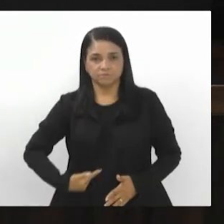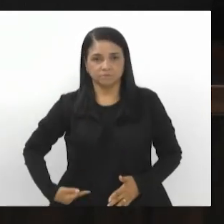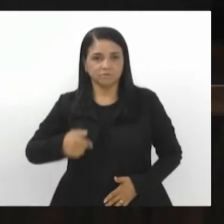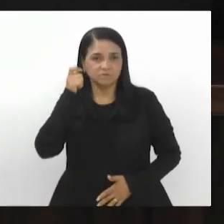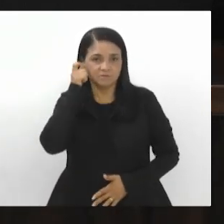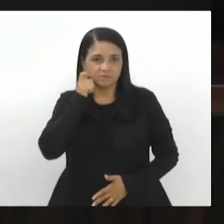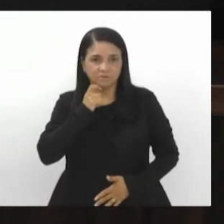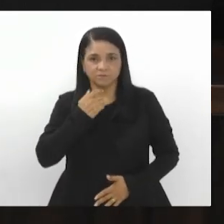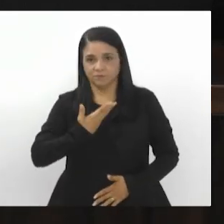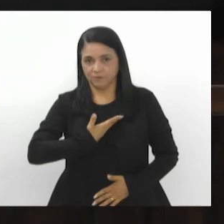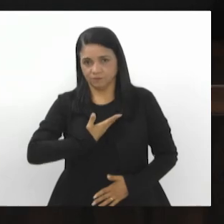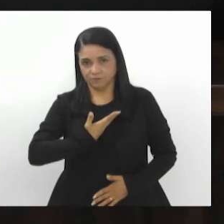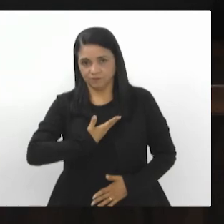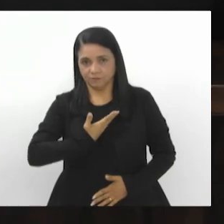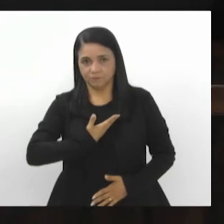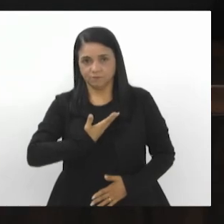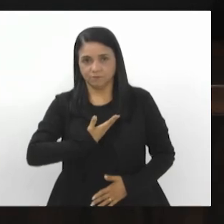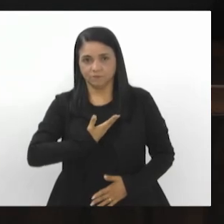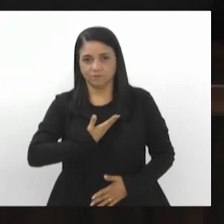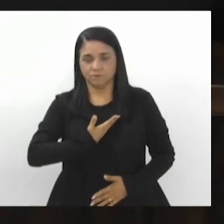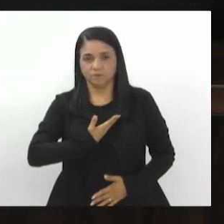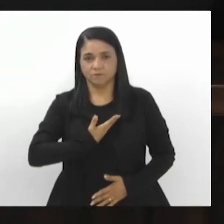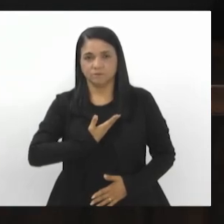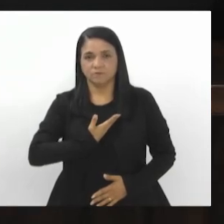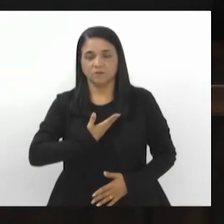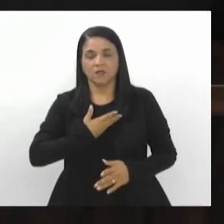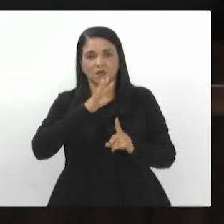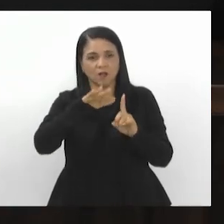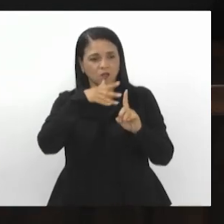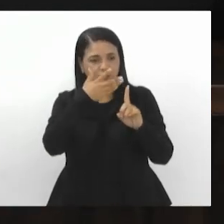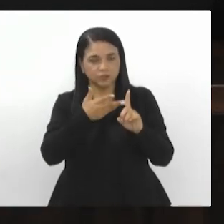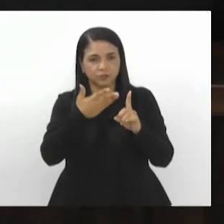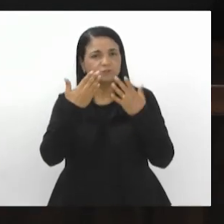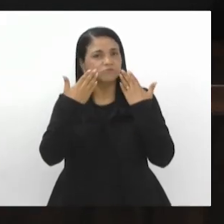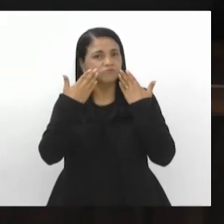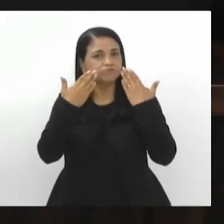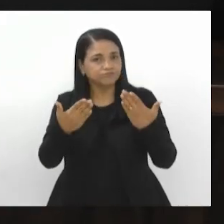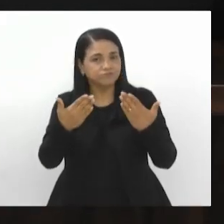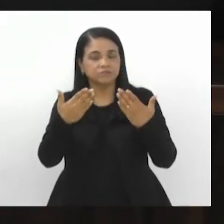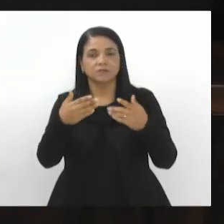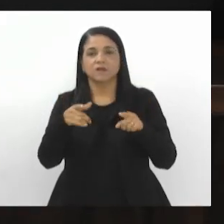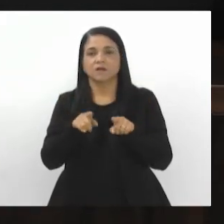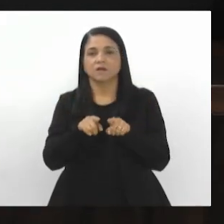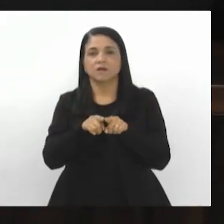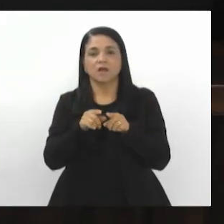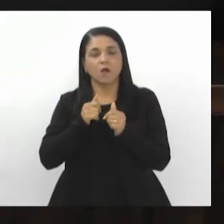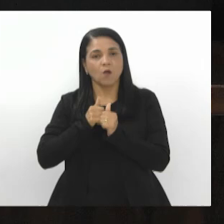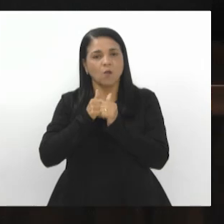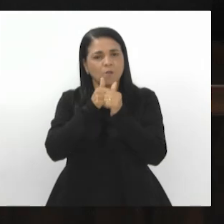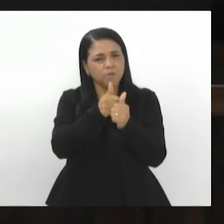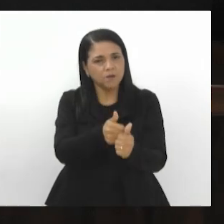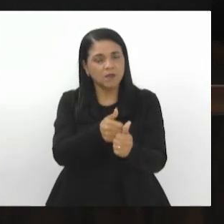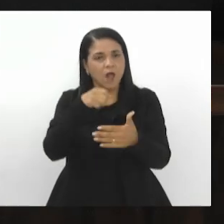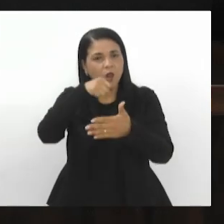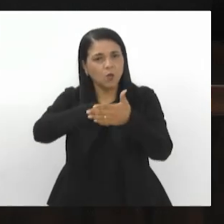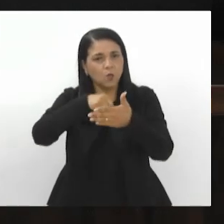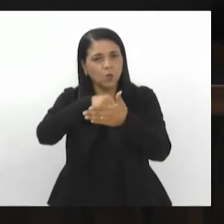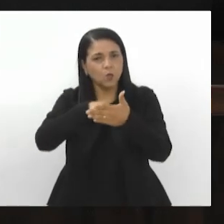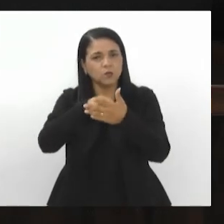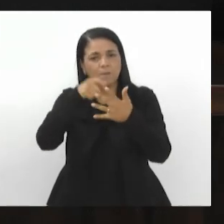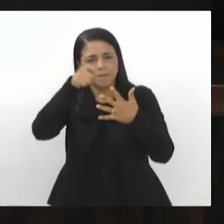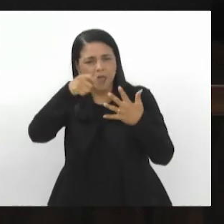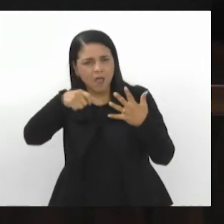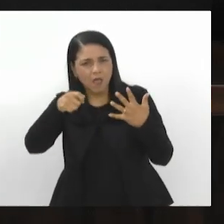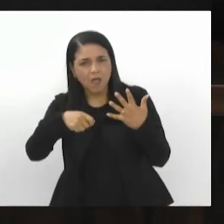Castro, que aqui eu elogio publicamente, porque acompanhei a luta dele nos últimos meses com